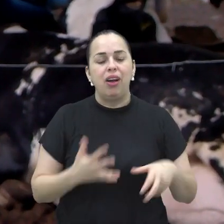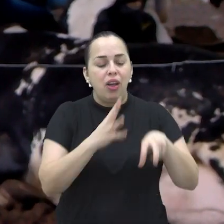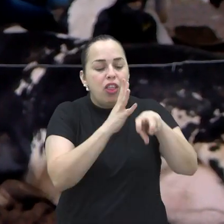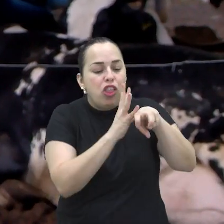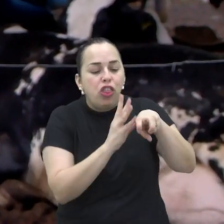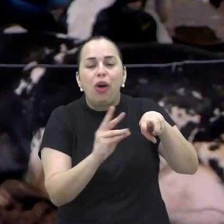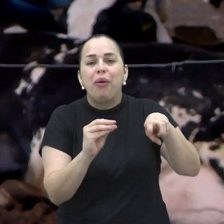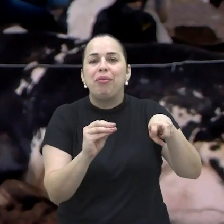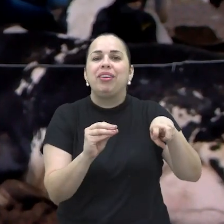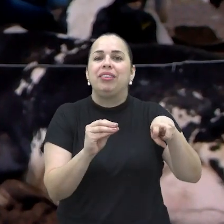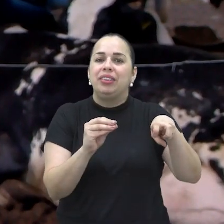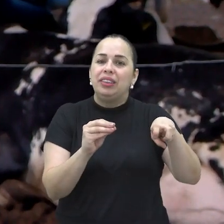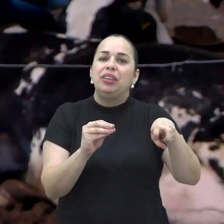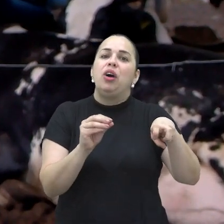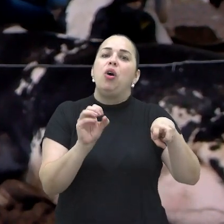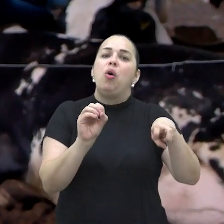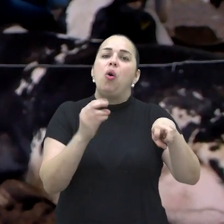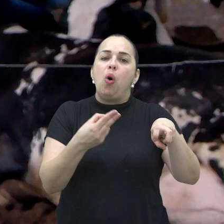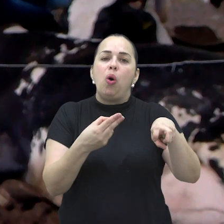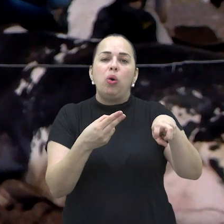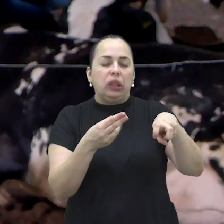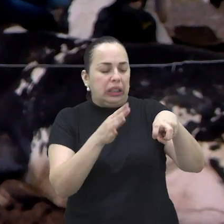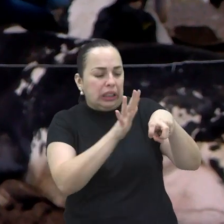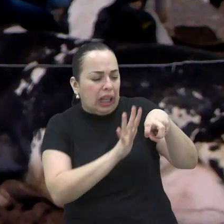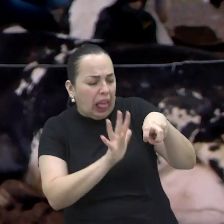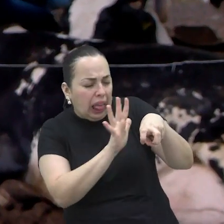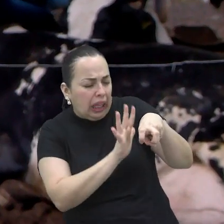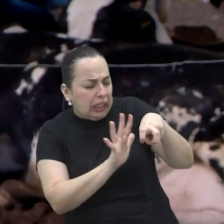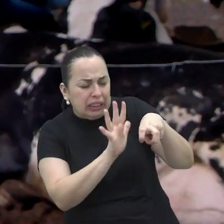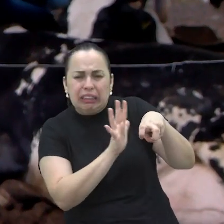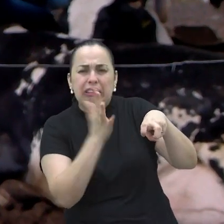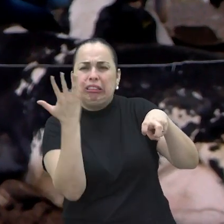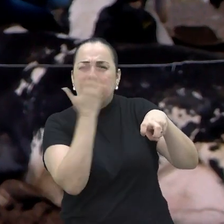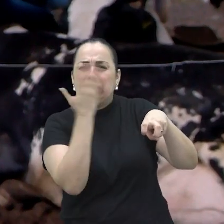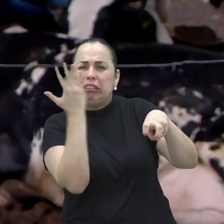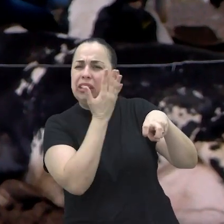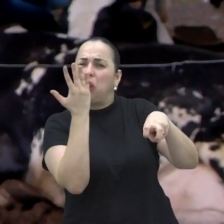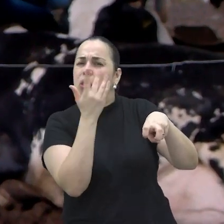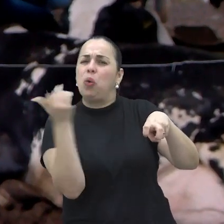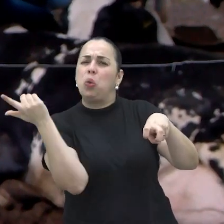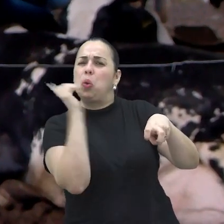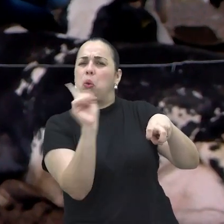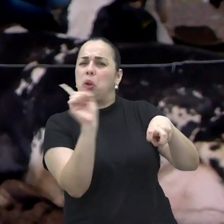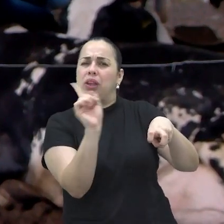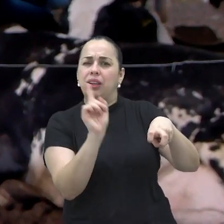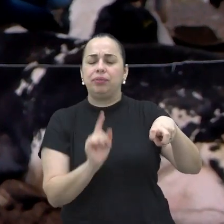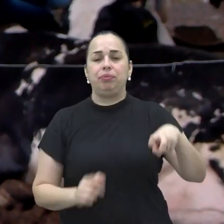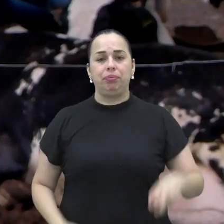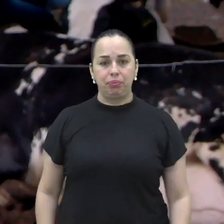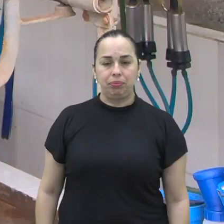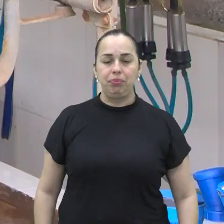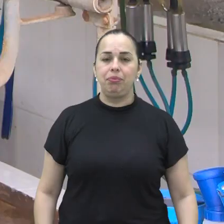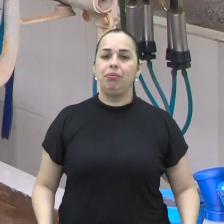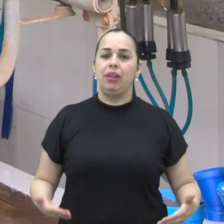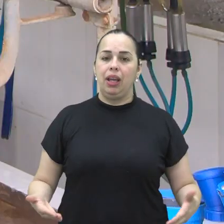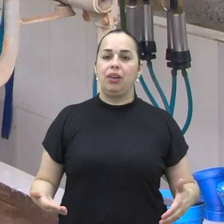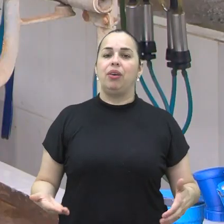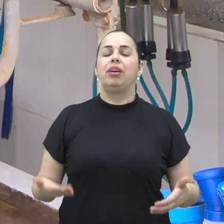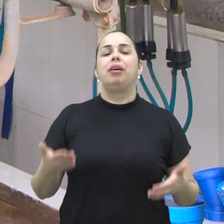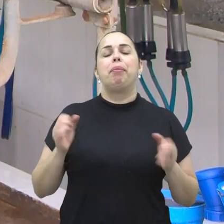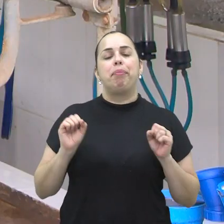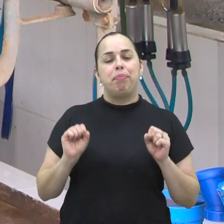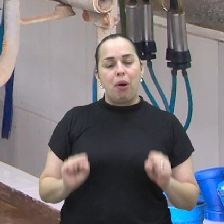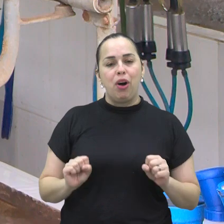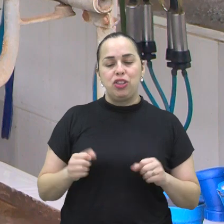Acaba sumindo essa marca, né? Ou ela ficando, você não consegue notar o que está indicando ali. Essa etapa